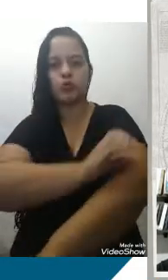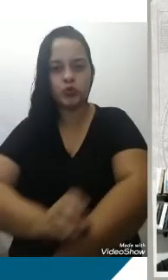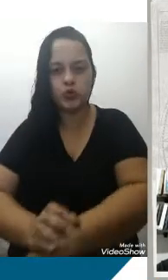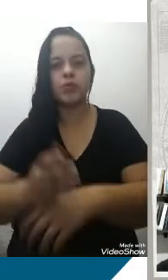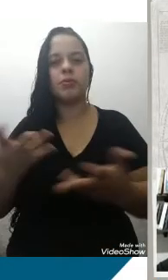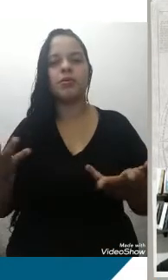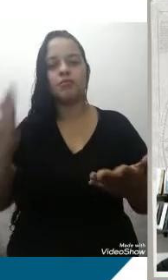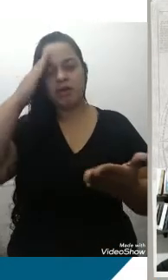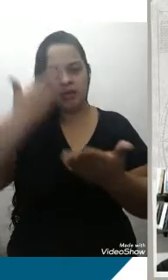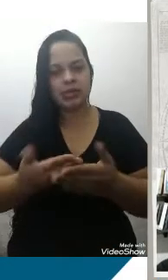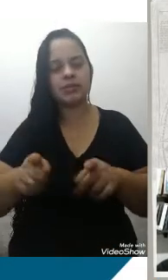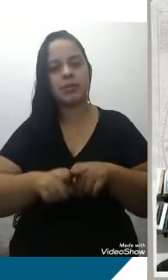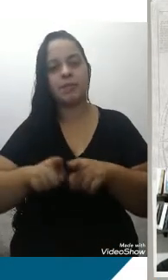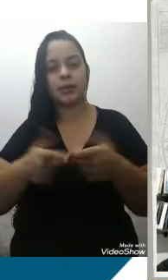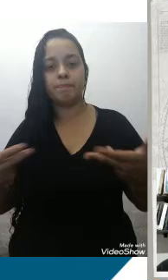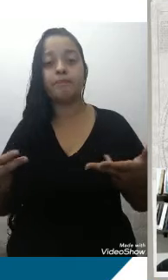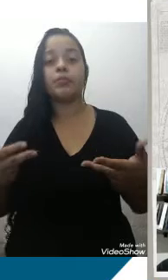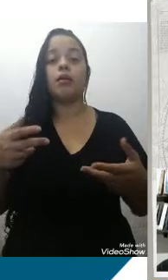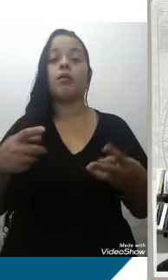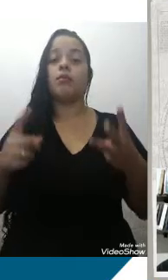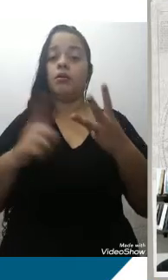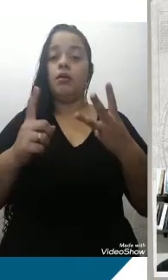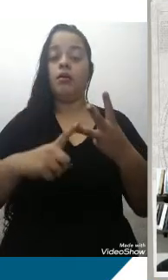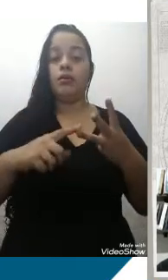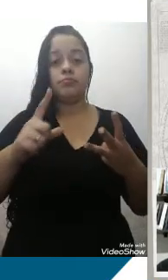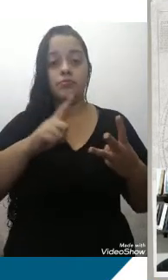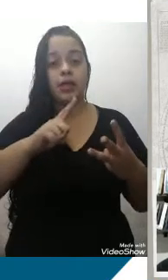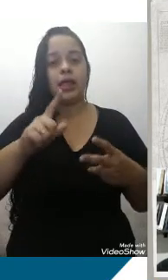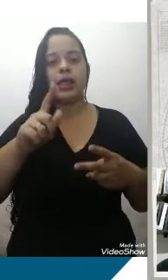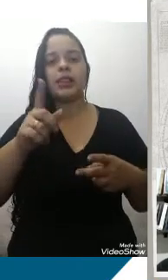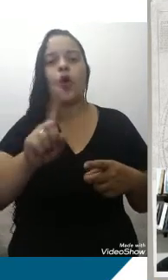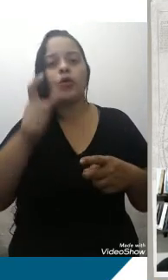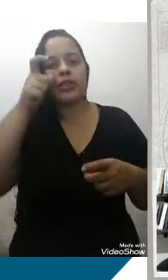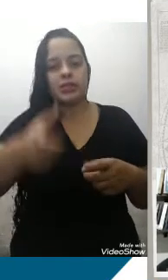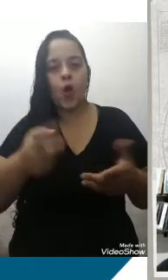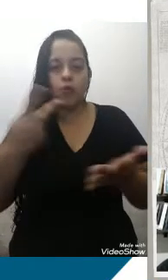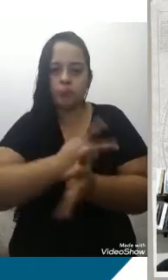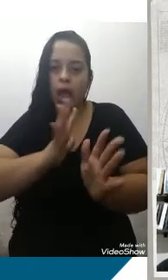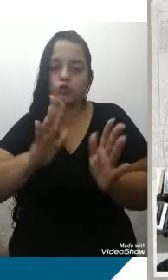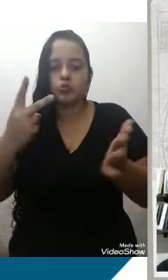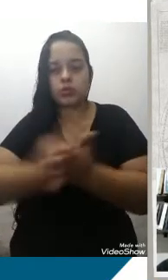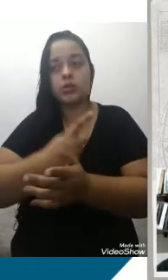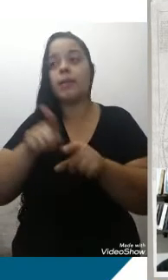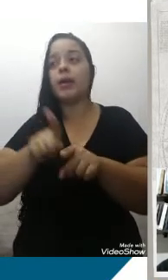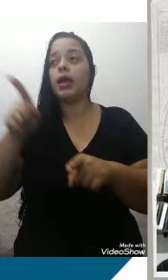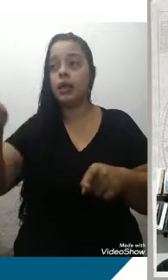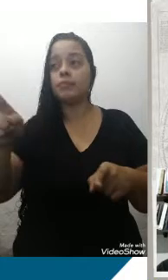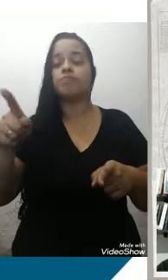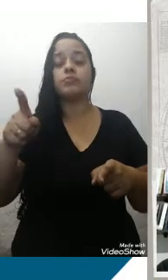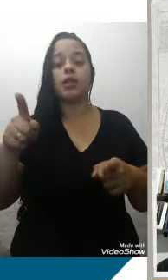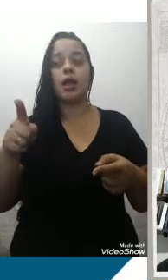suas crenças. E um terceiro ponto que a gente pode levantar de resultado não intencional foi a utilização da conversão à